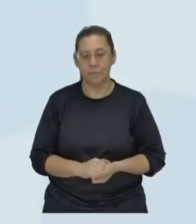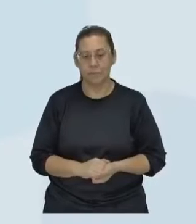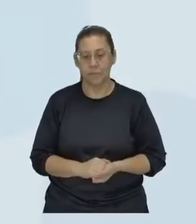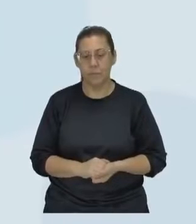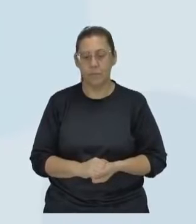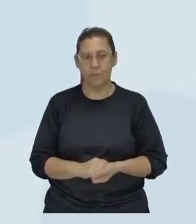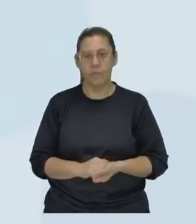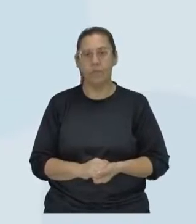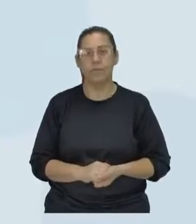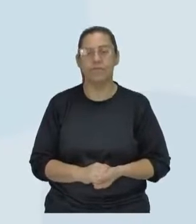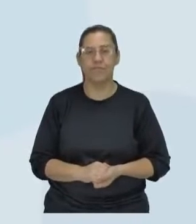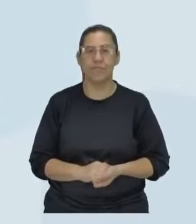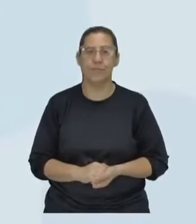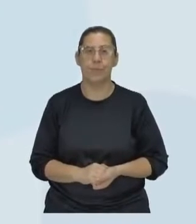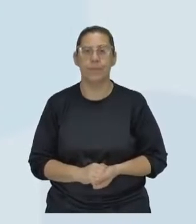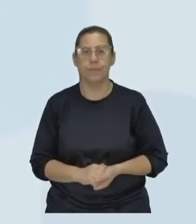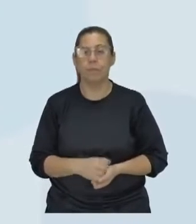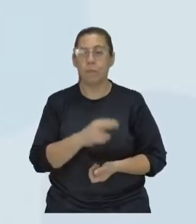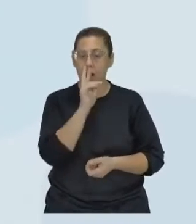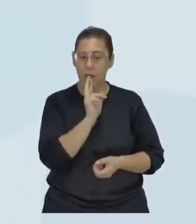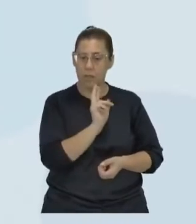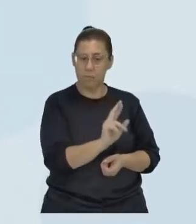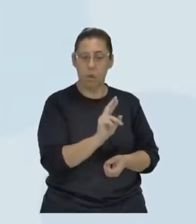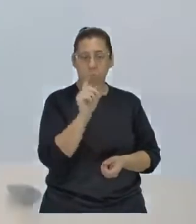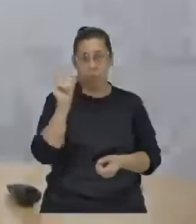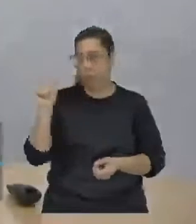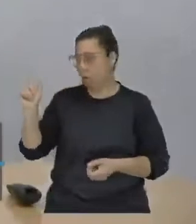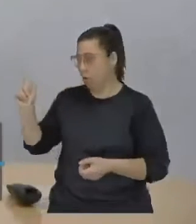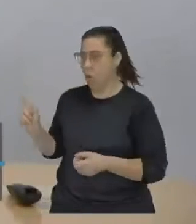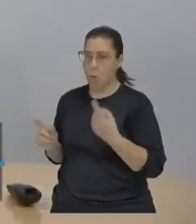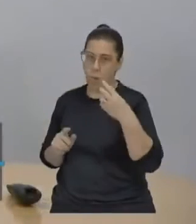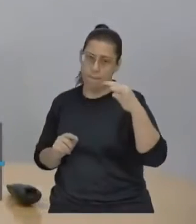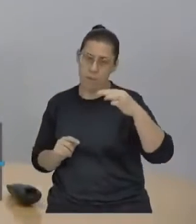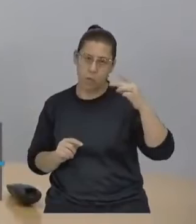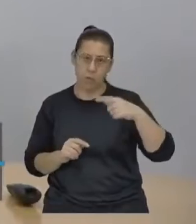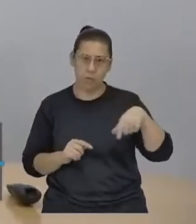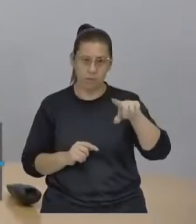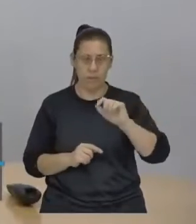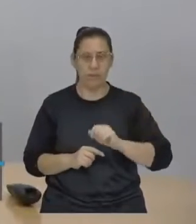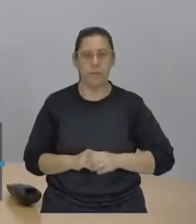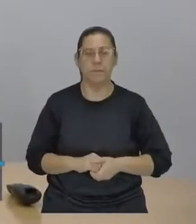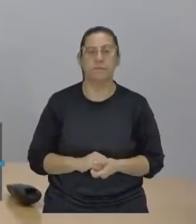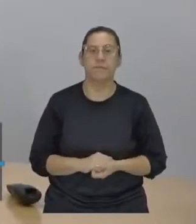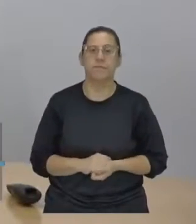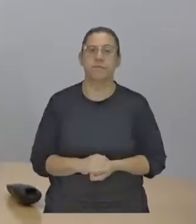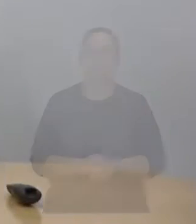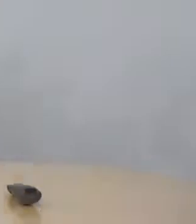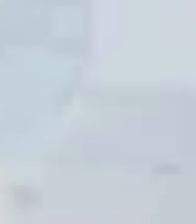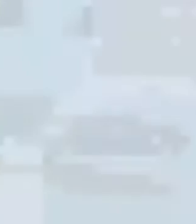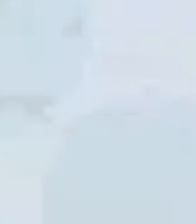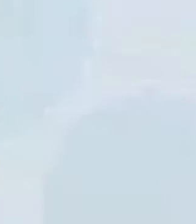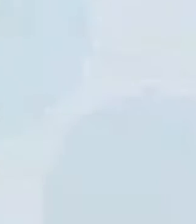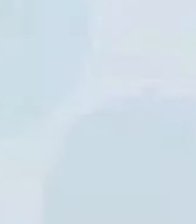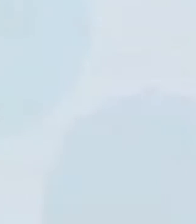sendo usado, ok? Respondam essa daí para mim, um minutinho para vocês.